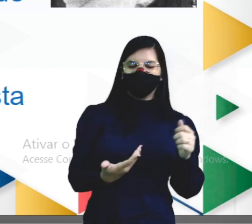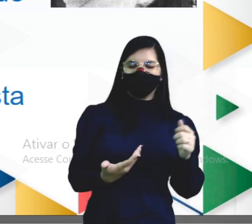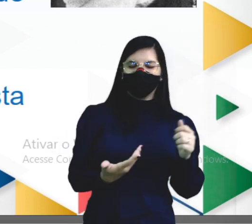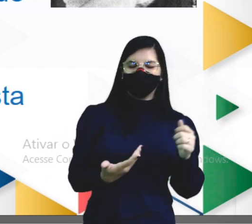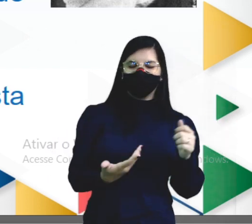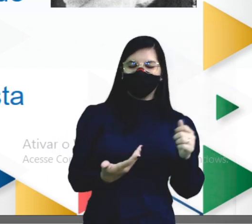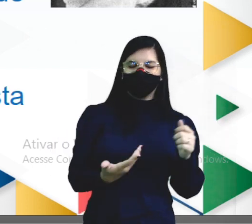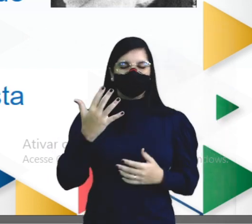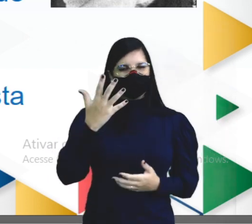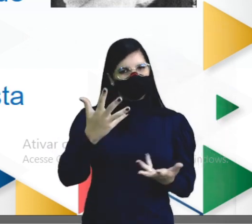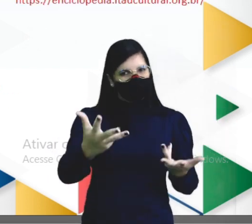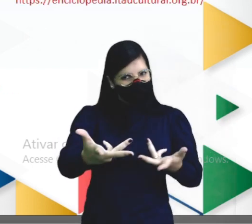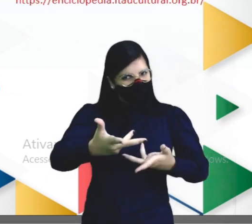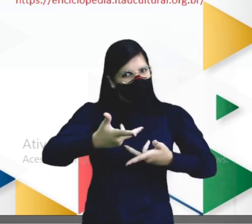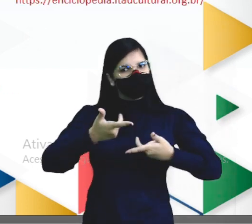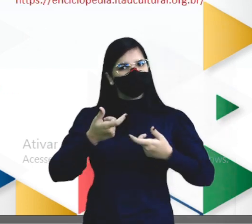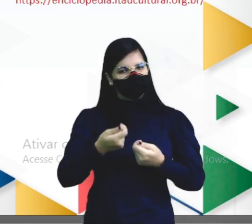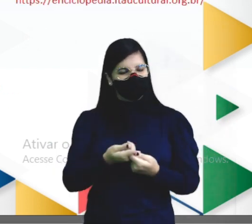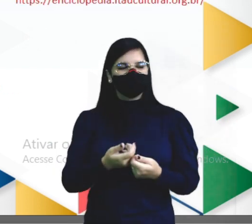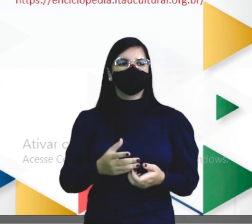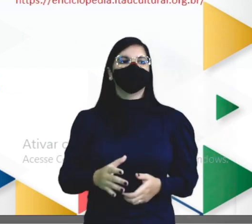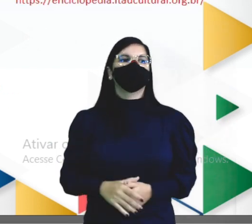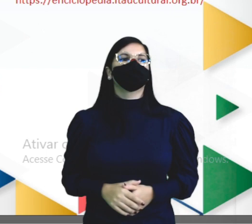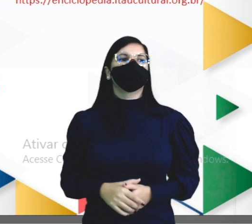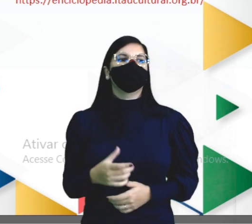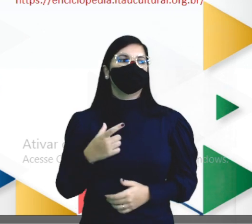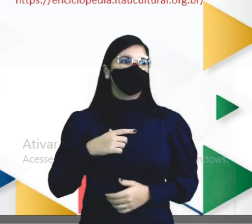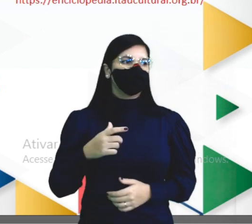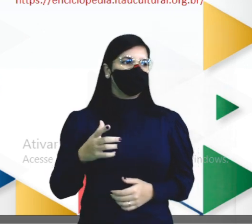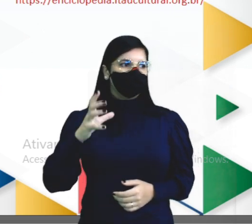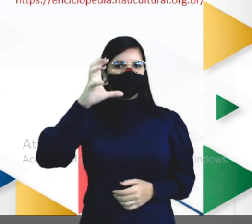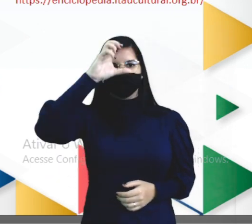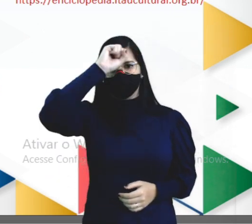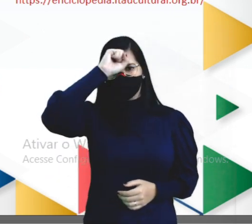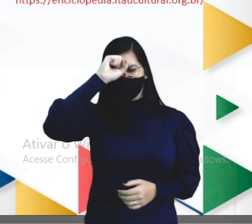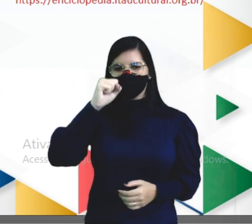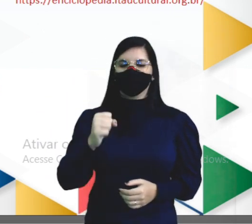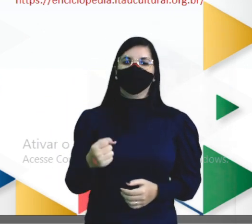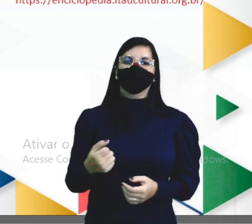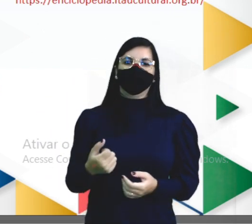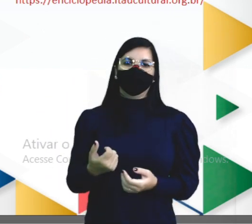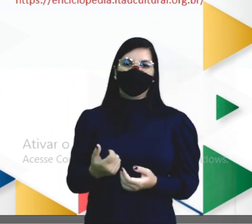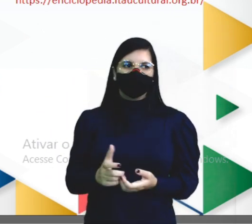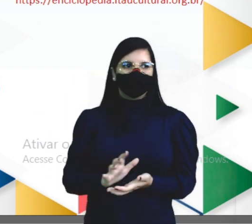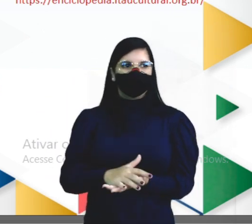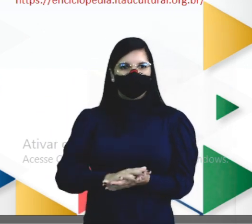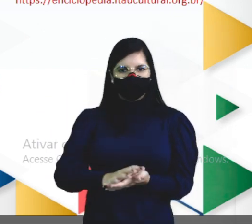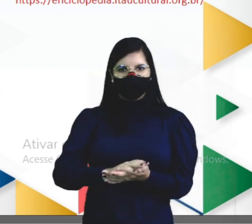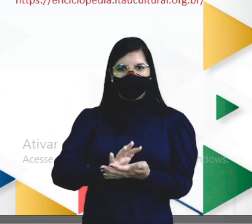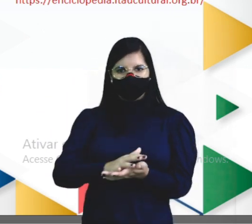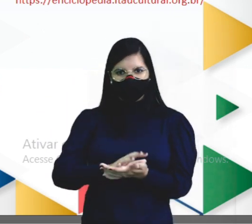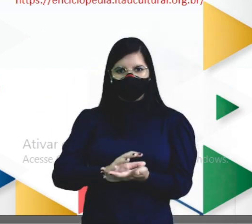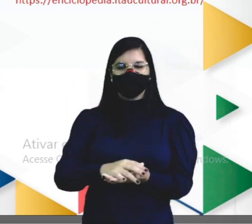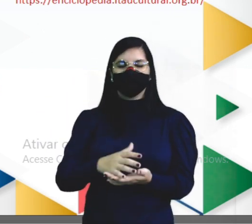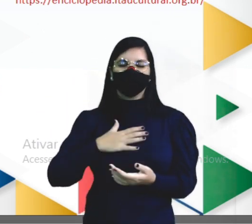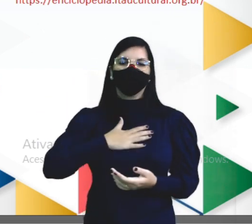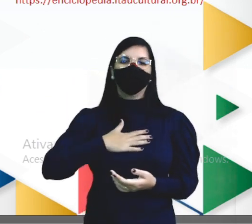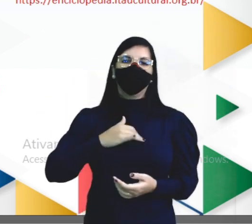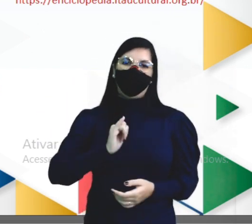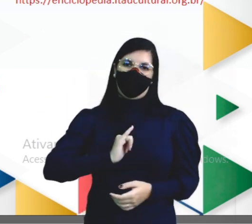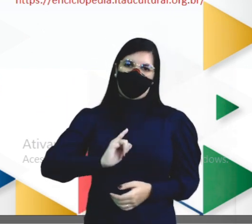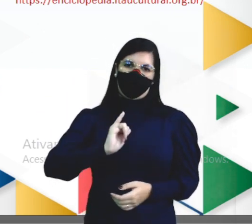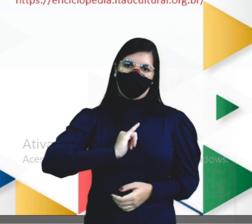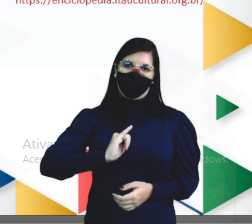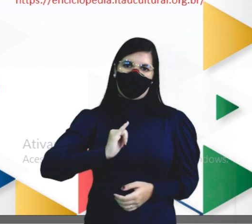o talento dele desde sempre. Noel aprendeu a tocar bandolim muito cedo e costumava tocá-lo na hora do intervalo.